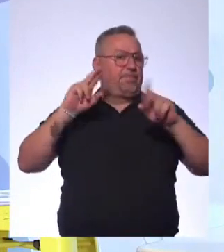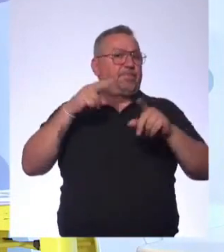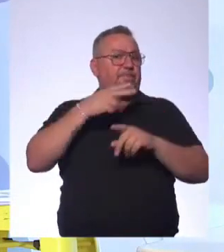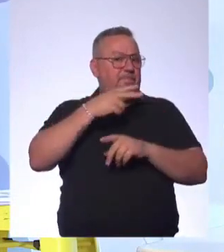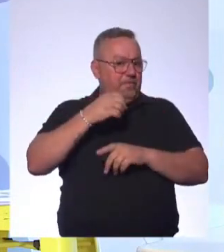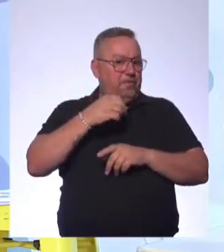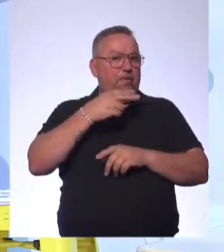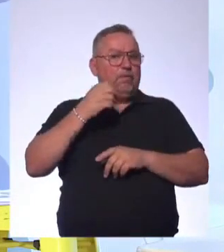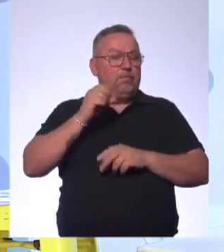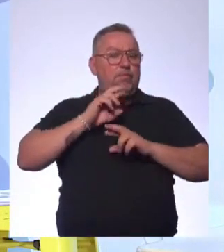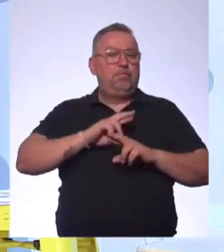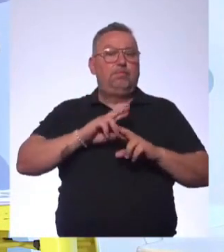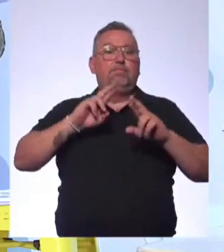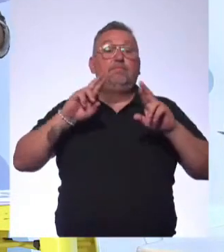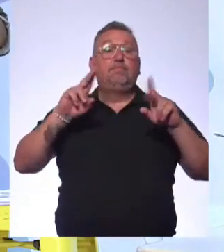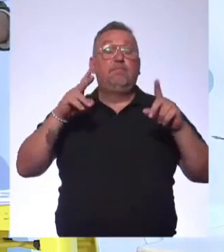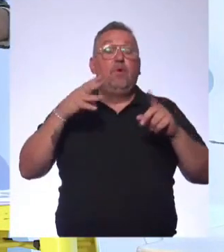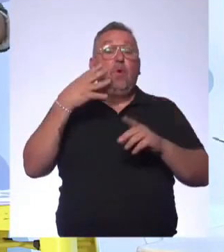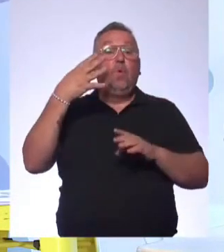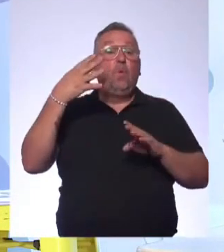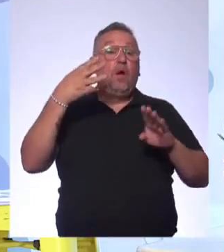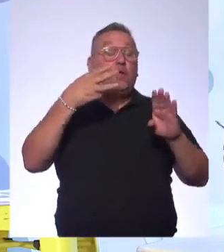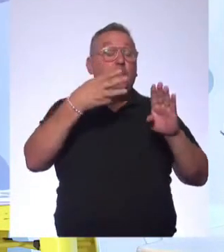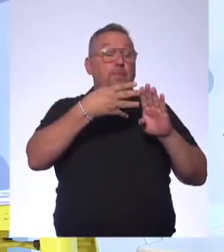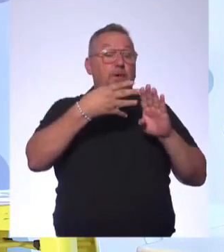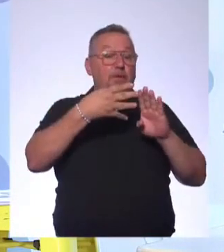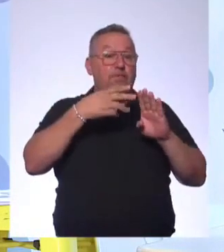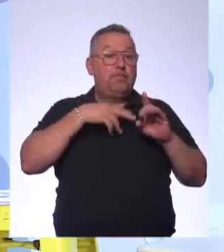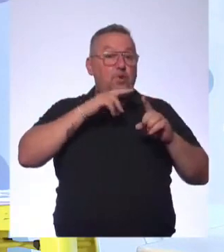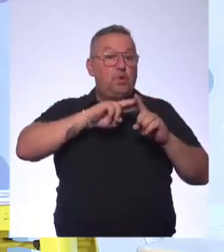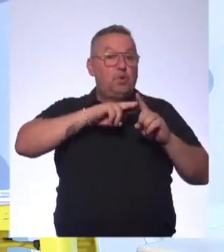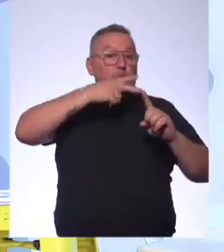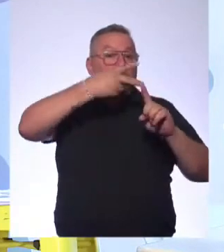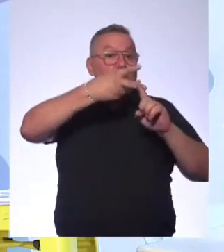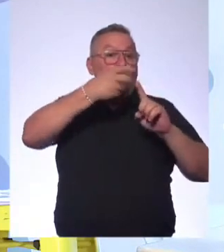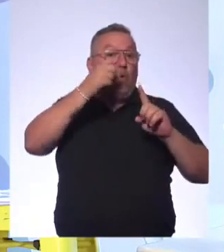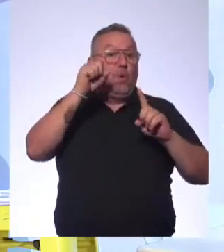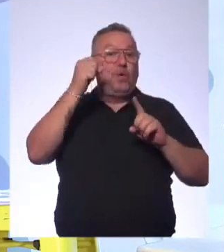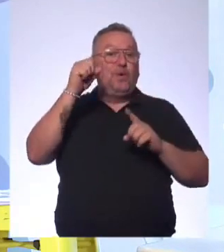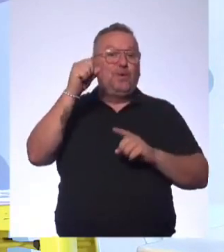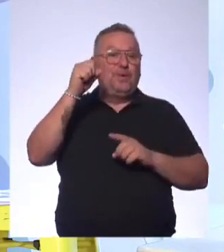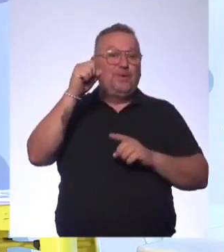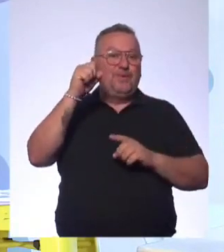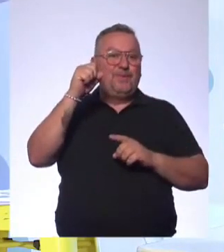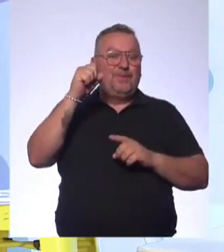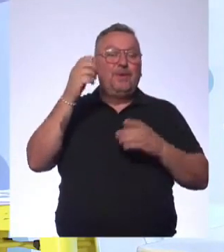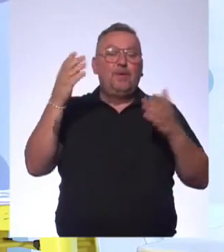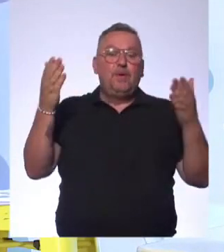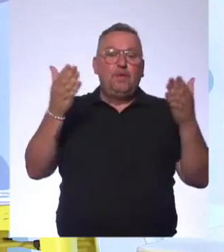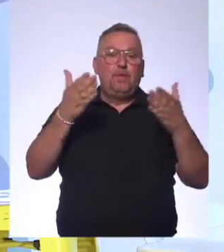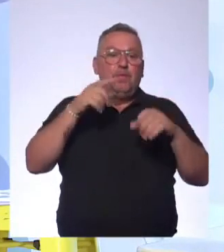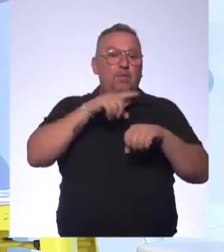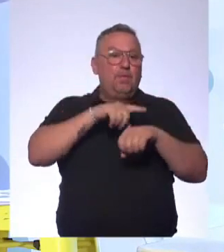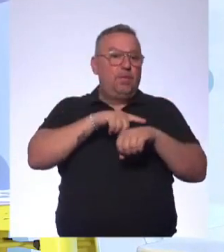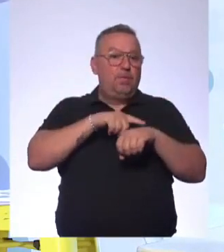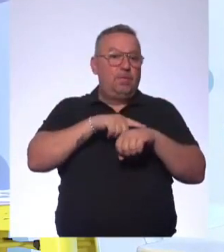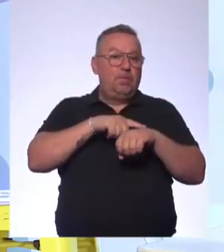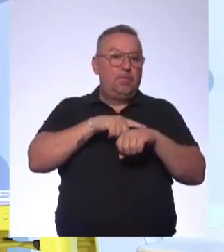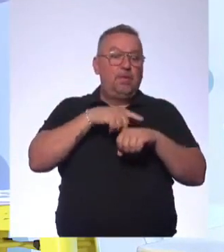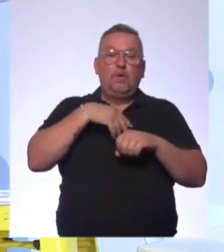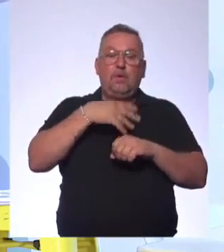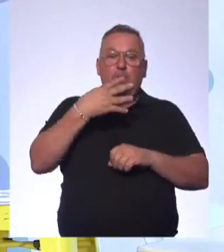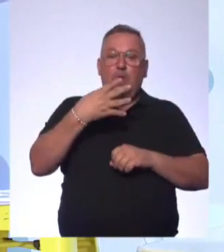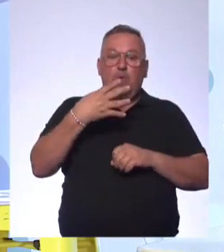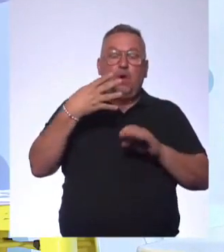os nossos 4 bimestres eles foram duplicados para 8. Então, no momento, nós não estamos, né, no